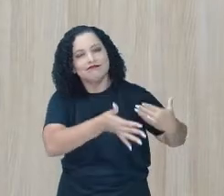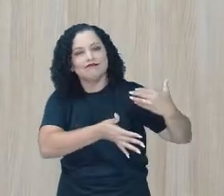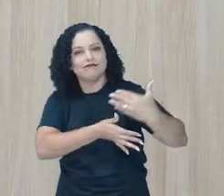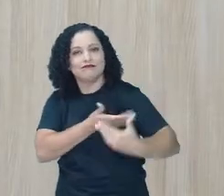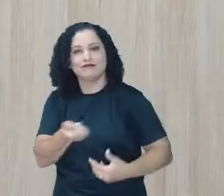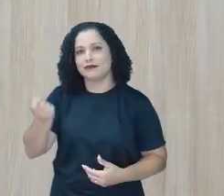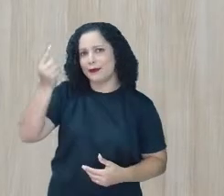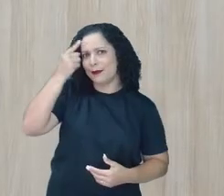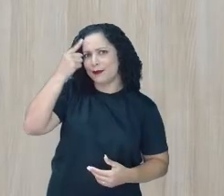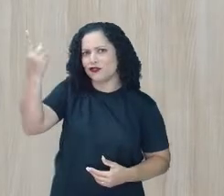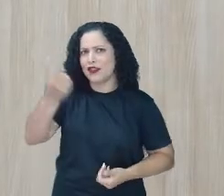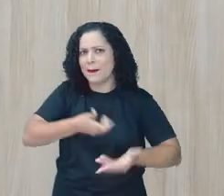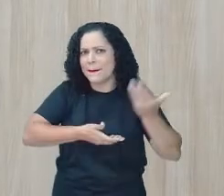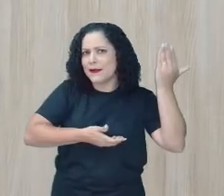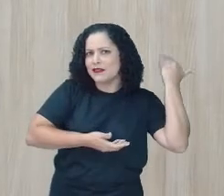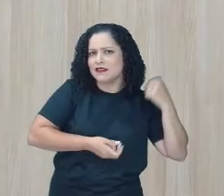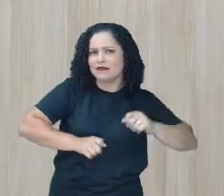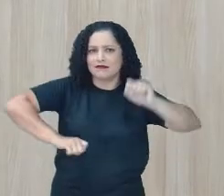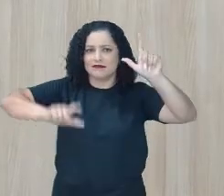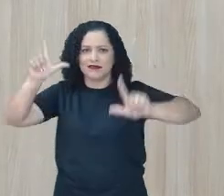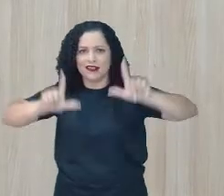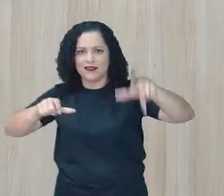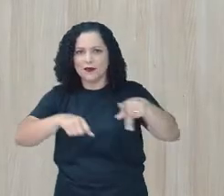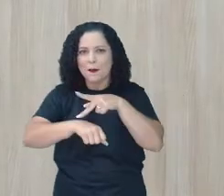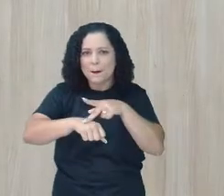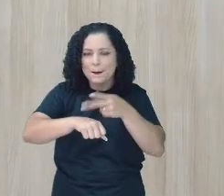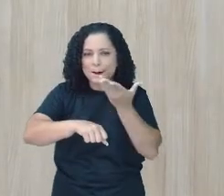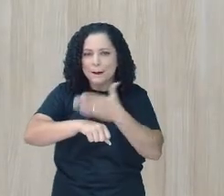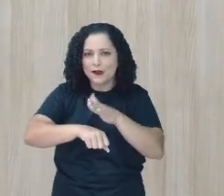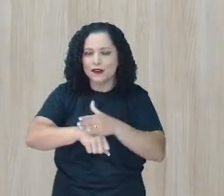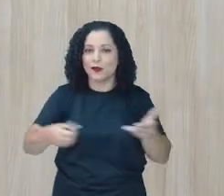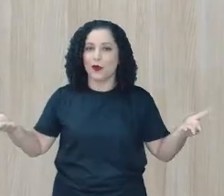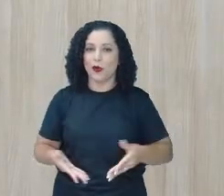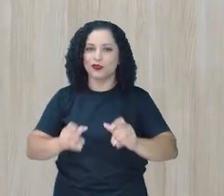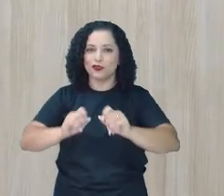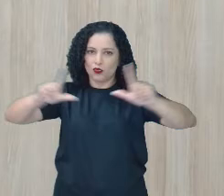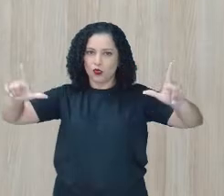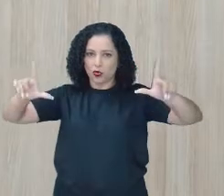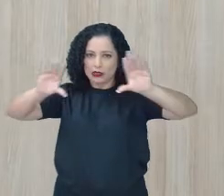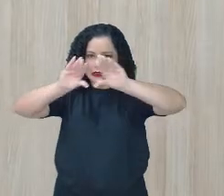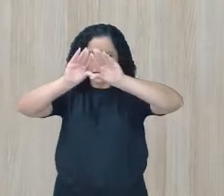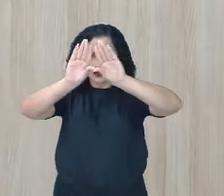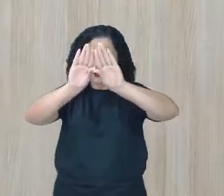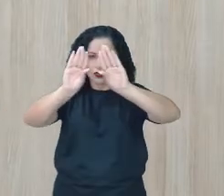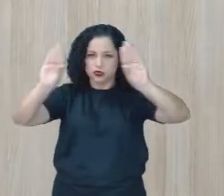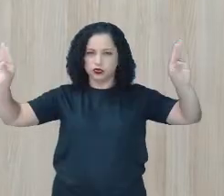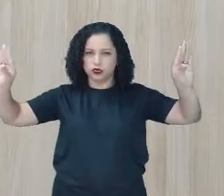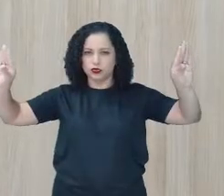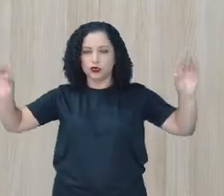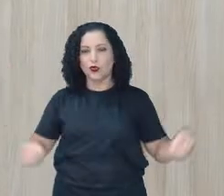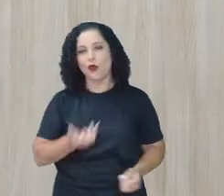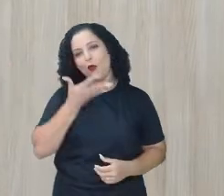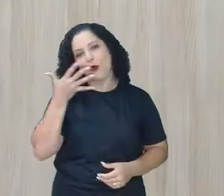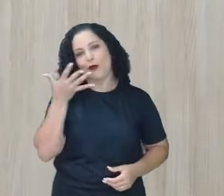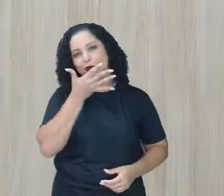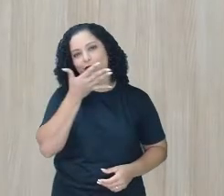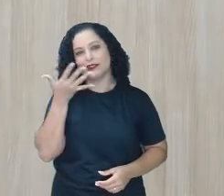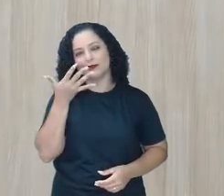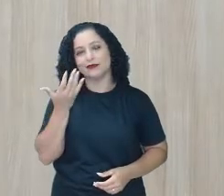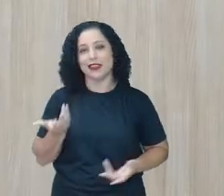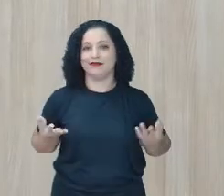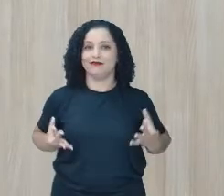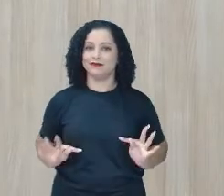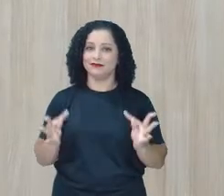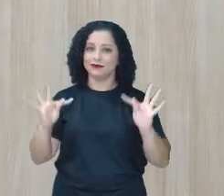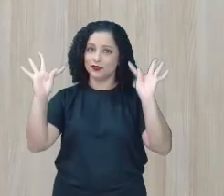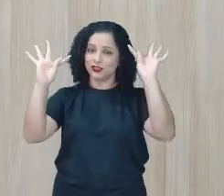a TV era preto e branco no começo. E hoje você está me vendo aí colorido, em HD. Então veja só como a tecnologia